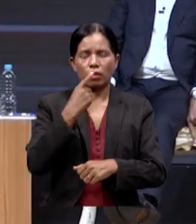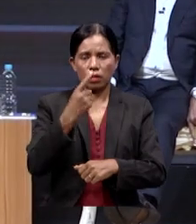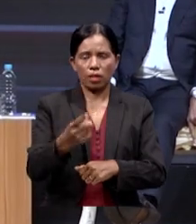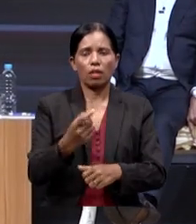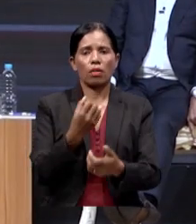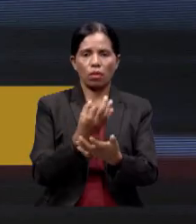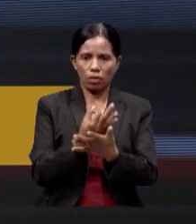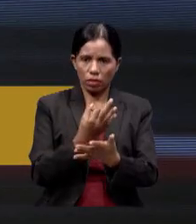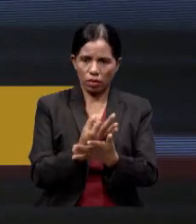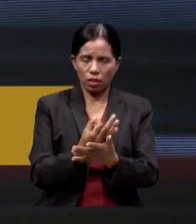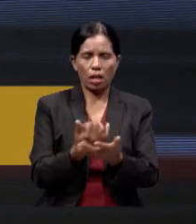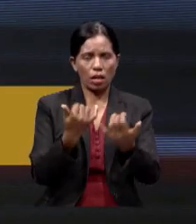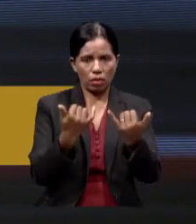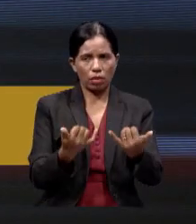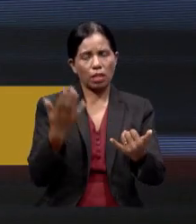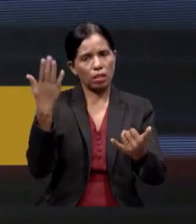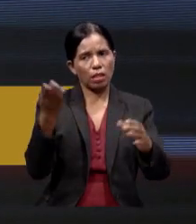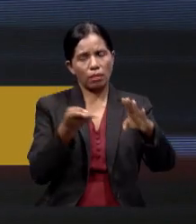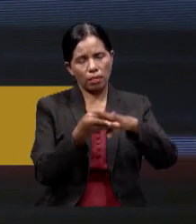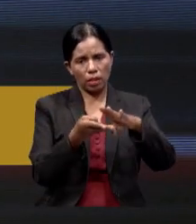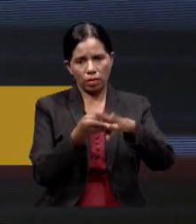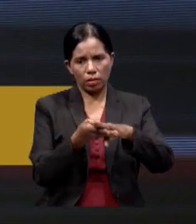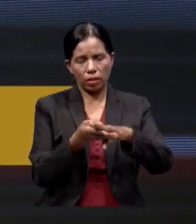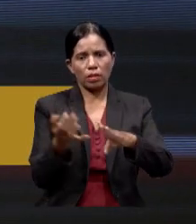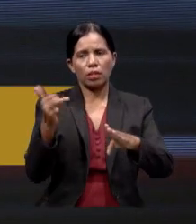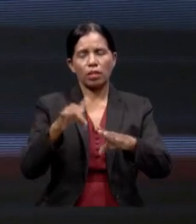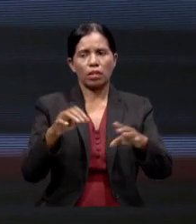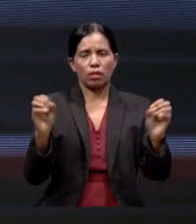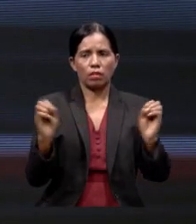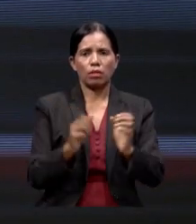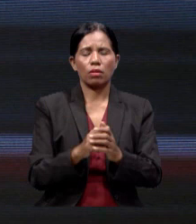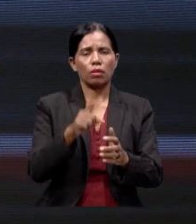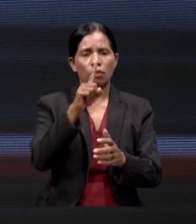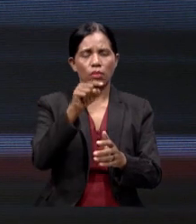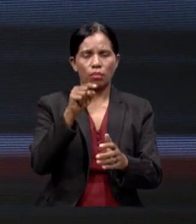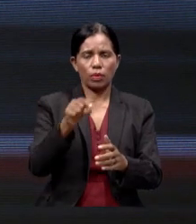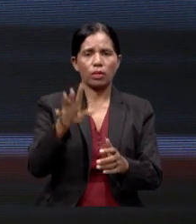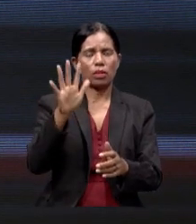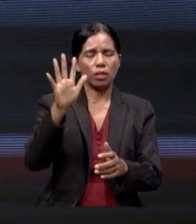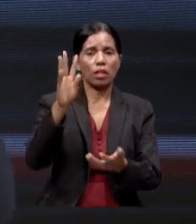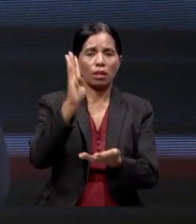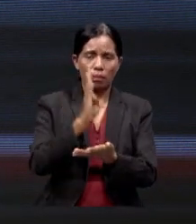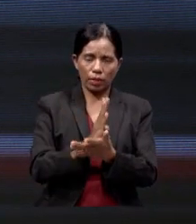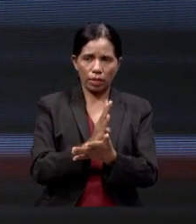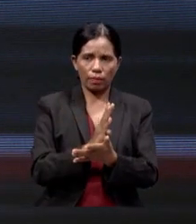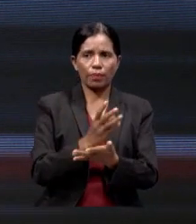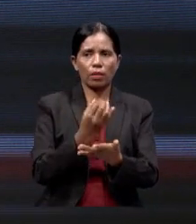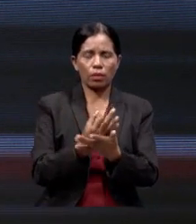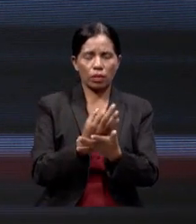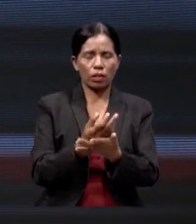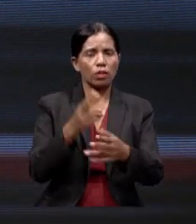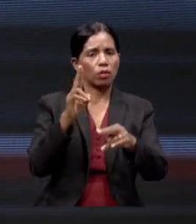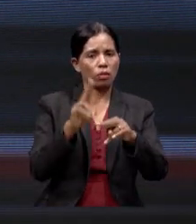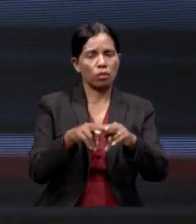osan nebe ke agora ya banku sirne banku komersial sirne se la sala liu 1.5 bilões osan ne tur de tia